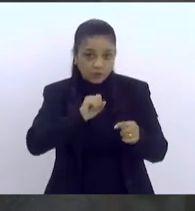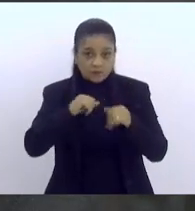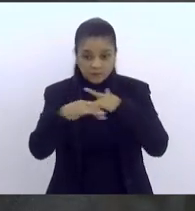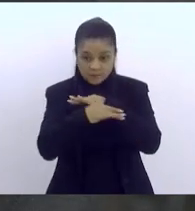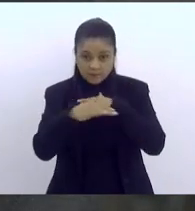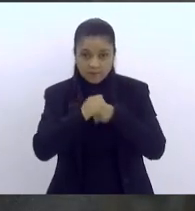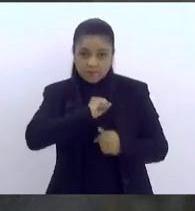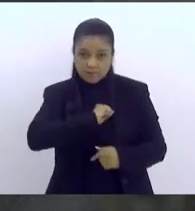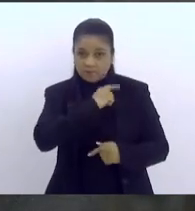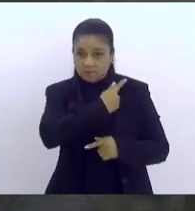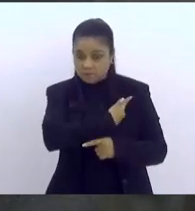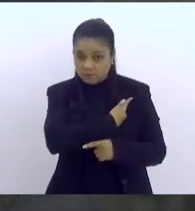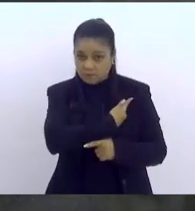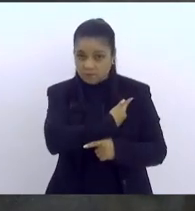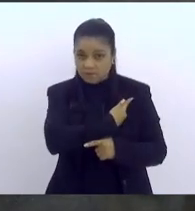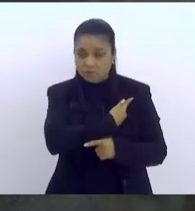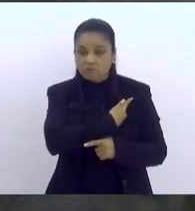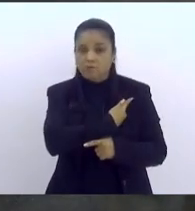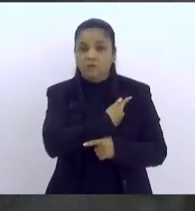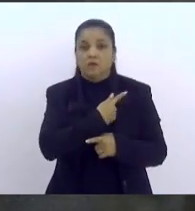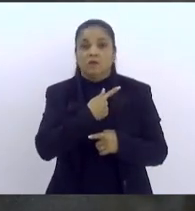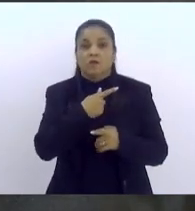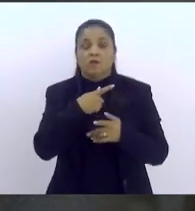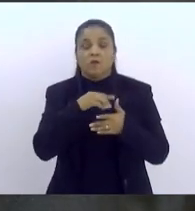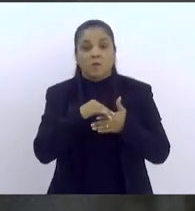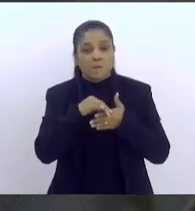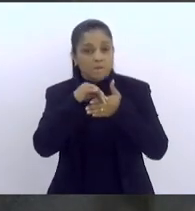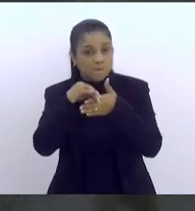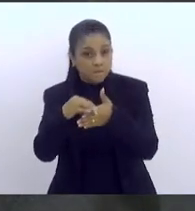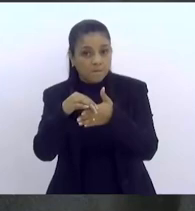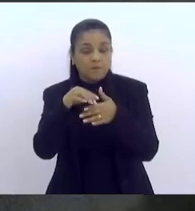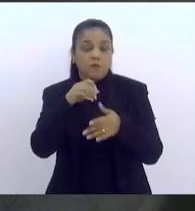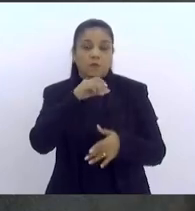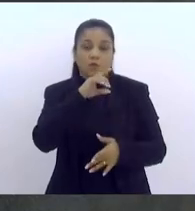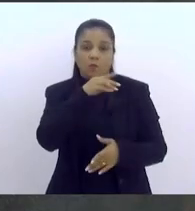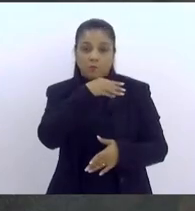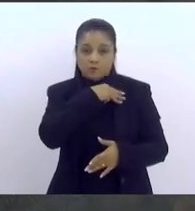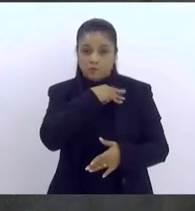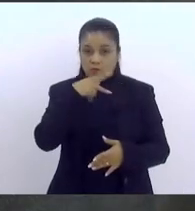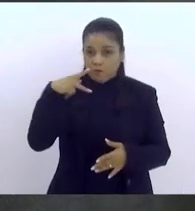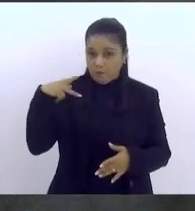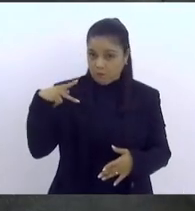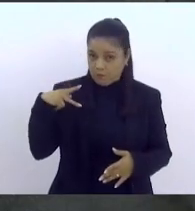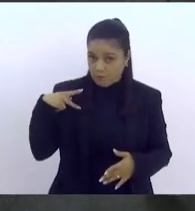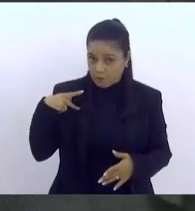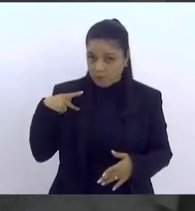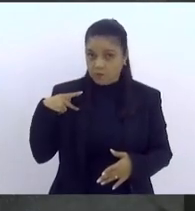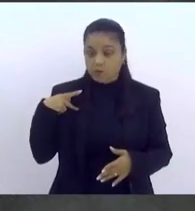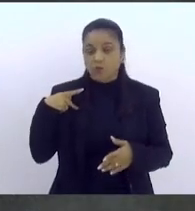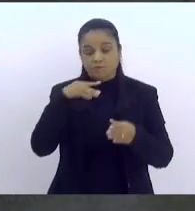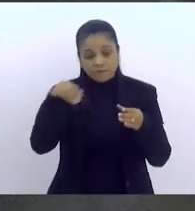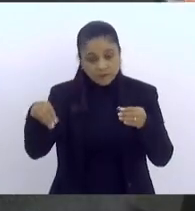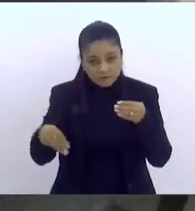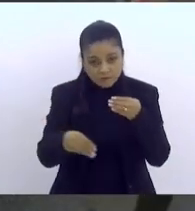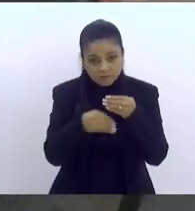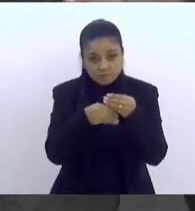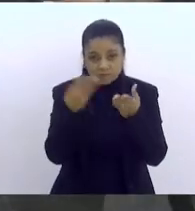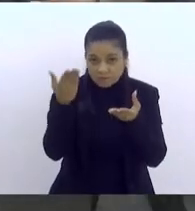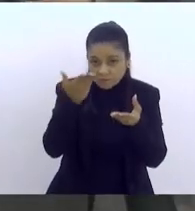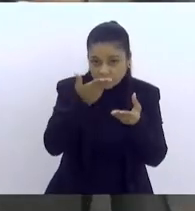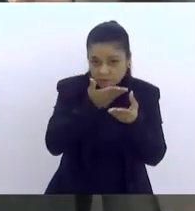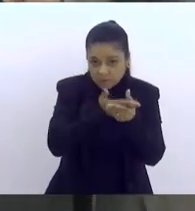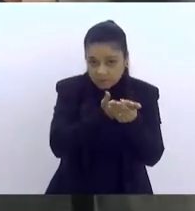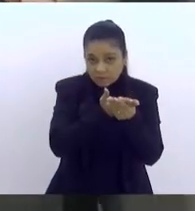que passe a ser o titular desse ativo. Então, o Ministério Público ingressa na nossa ação como titular ativo